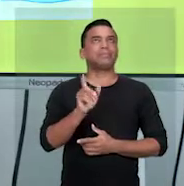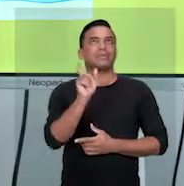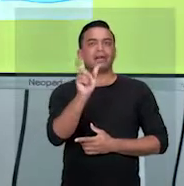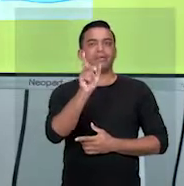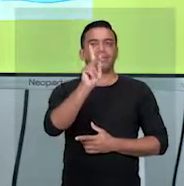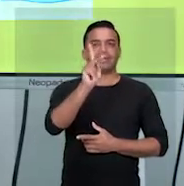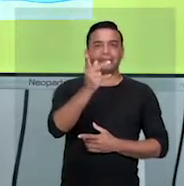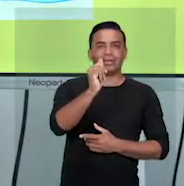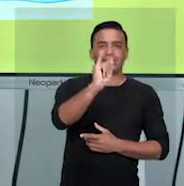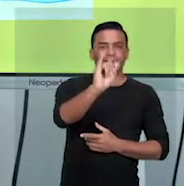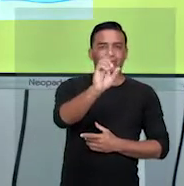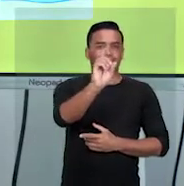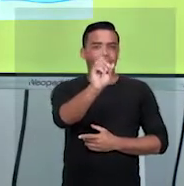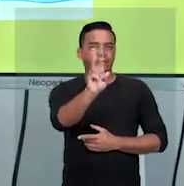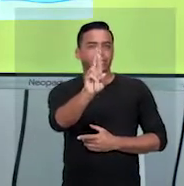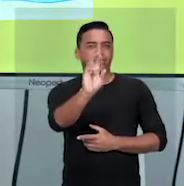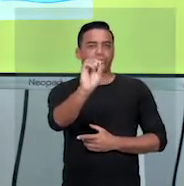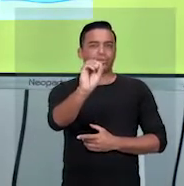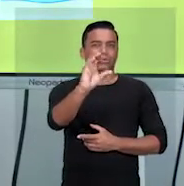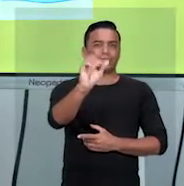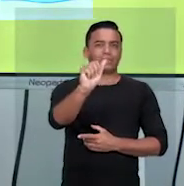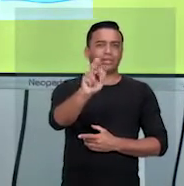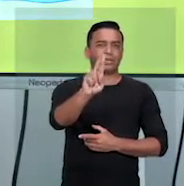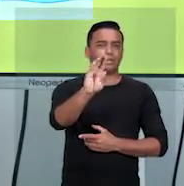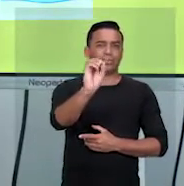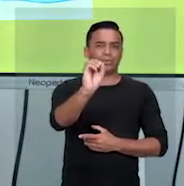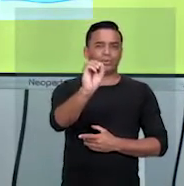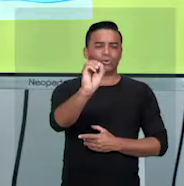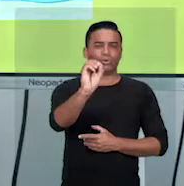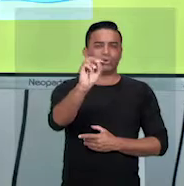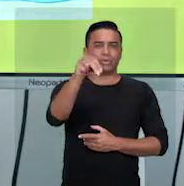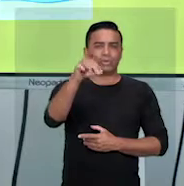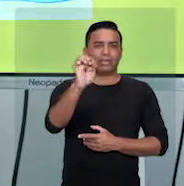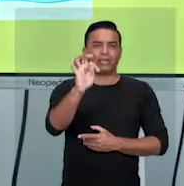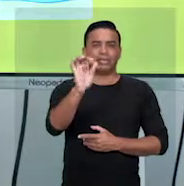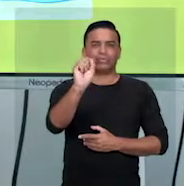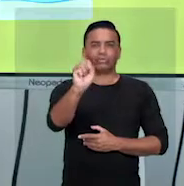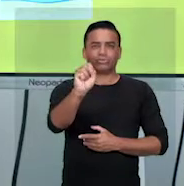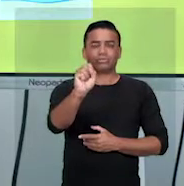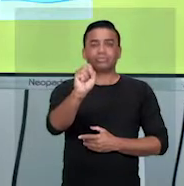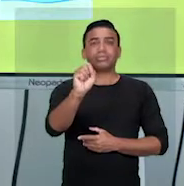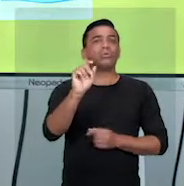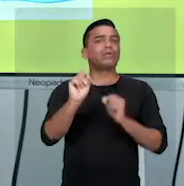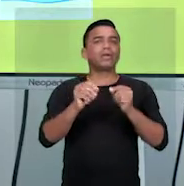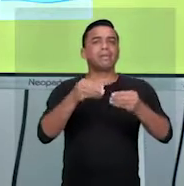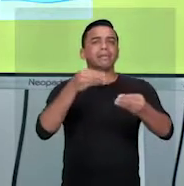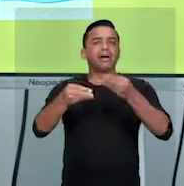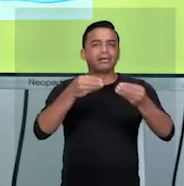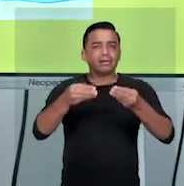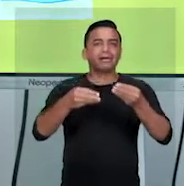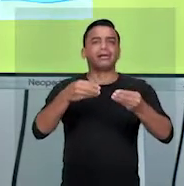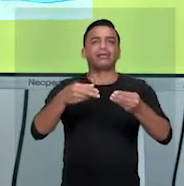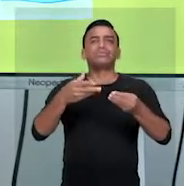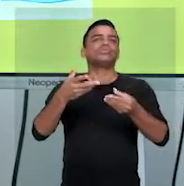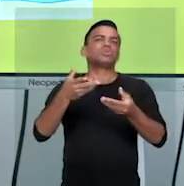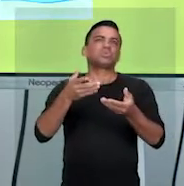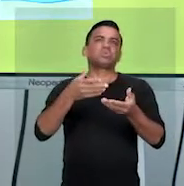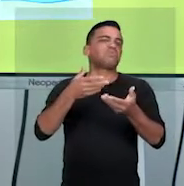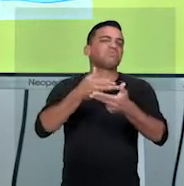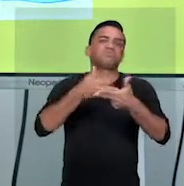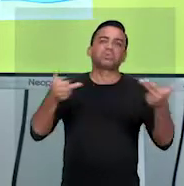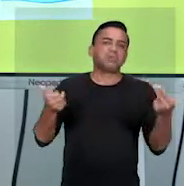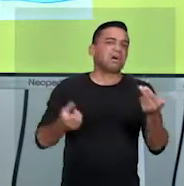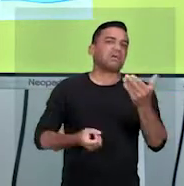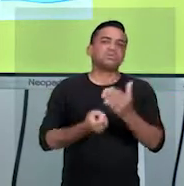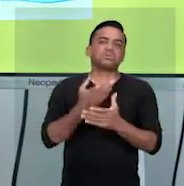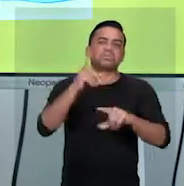é muito comum a gente associar a plásticos, derivados e até mesmo petróleo. Mas como que, afinal de